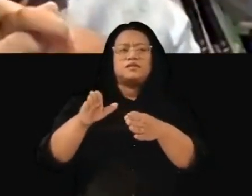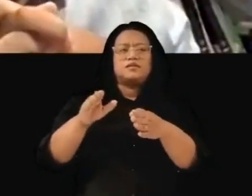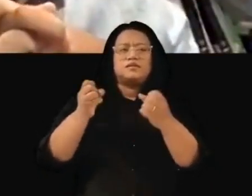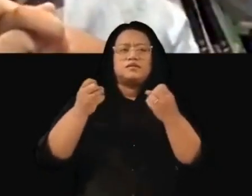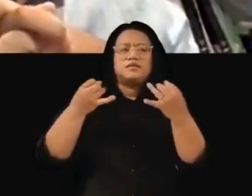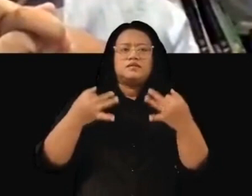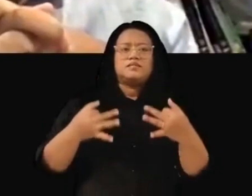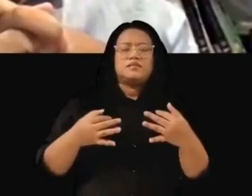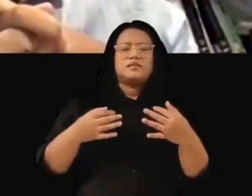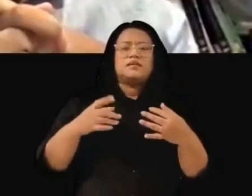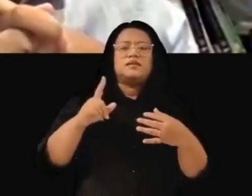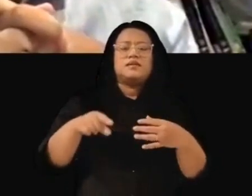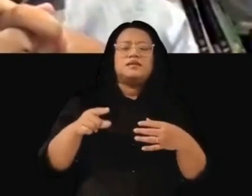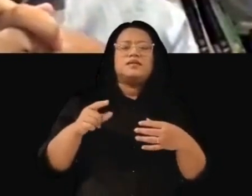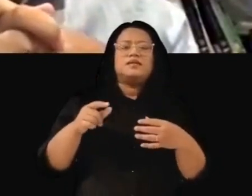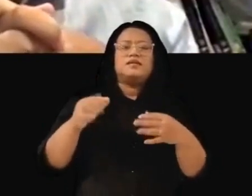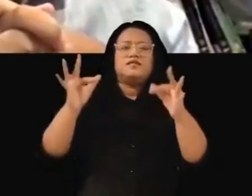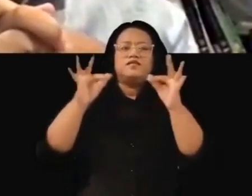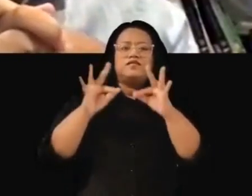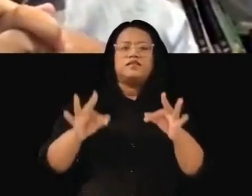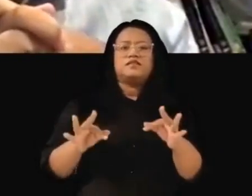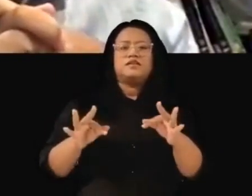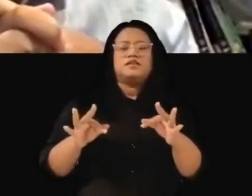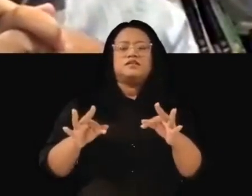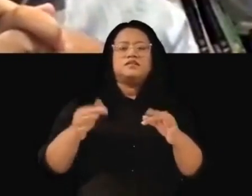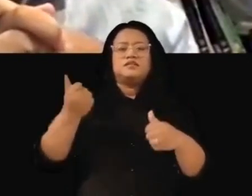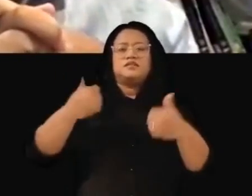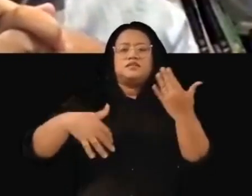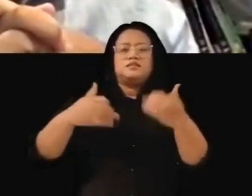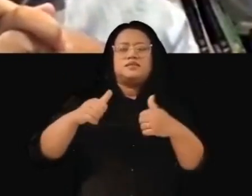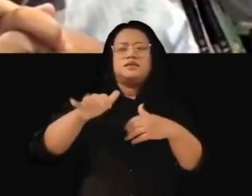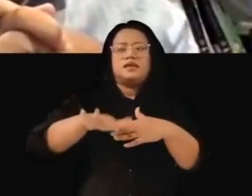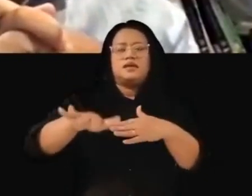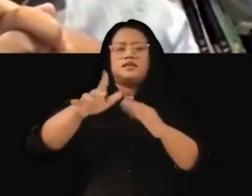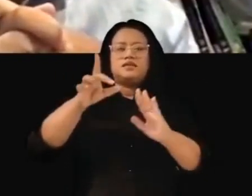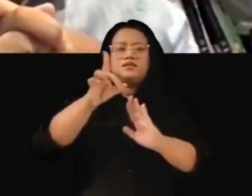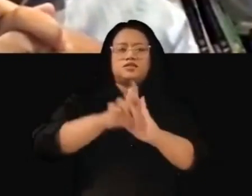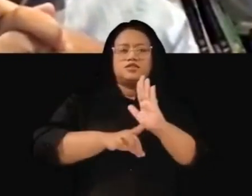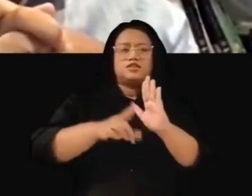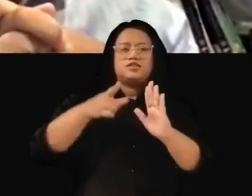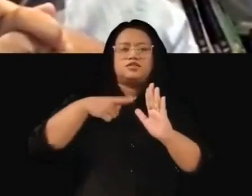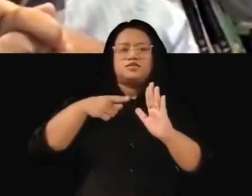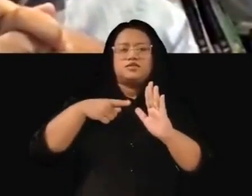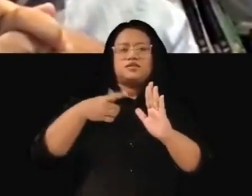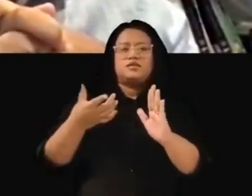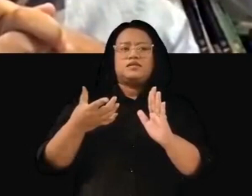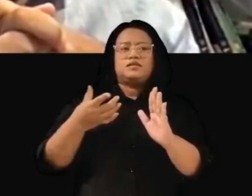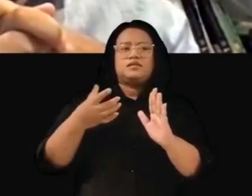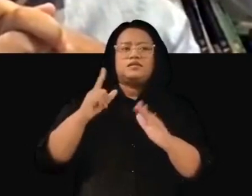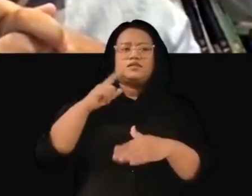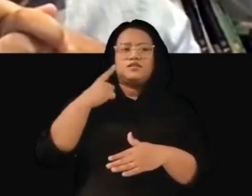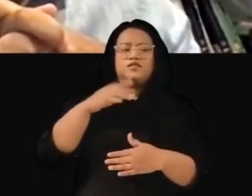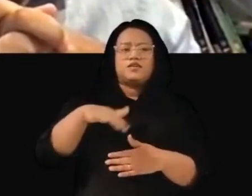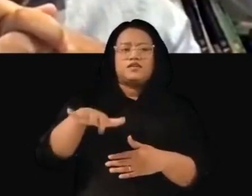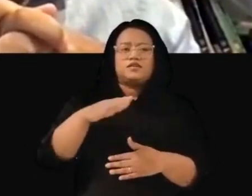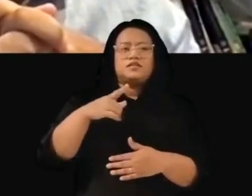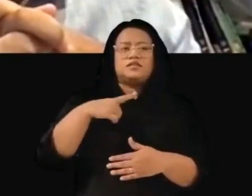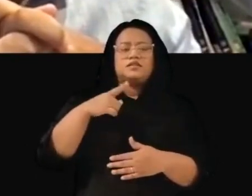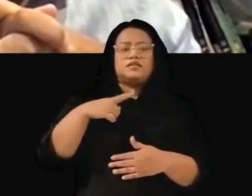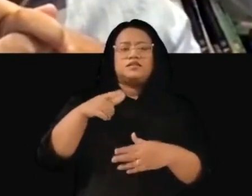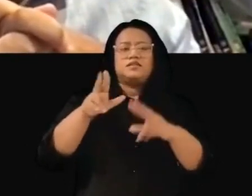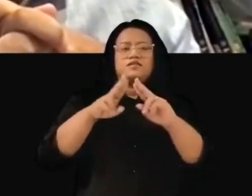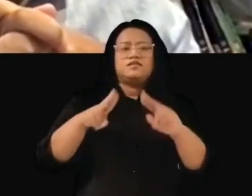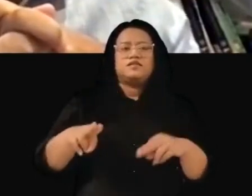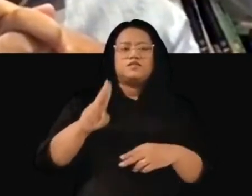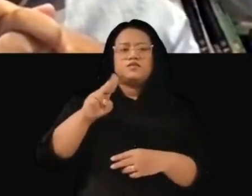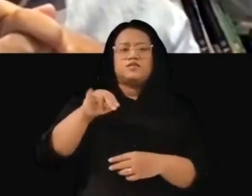a felicidade de orientar colegas, né, que vieram da área do direito, a professora Pilar Vilar, que hoje está na Unifesp,